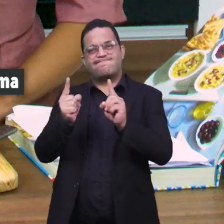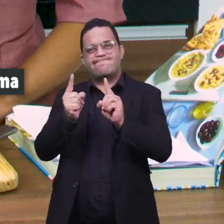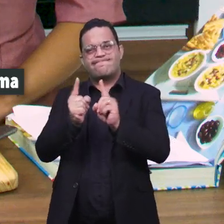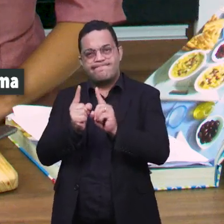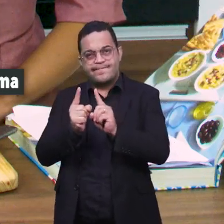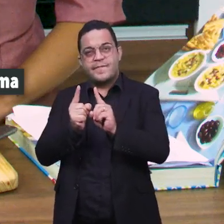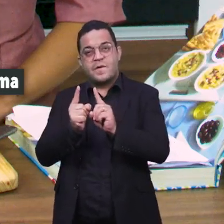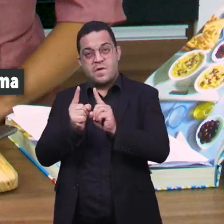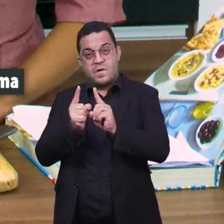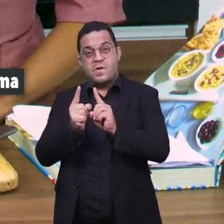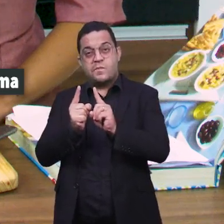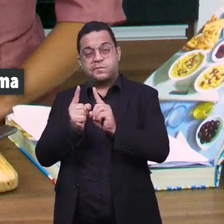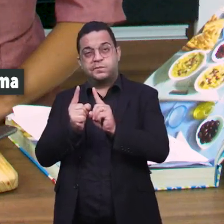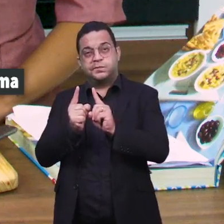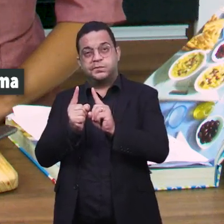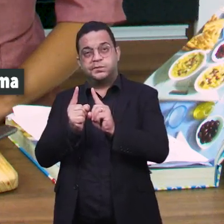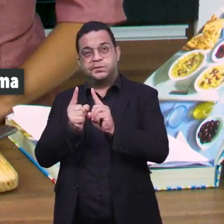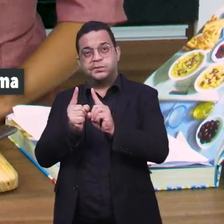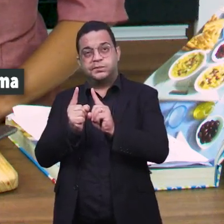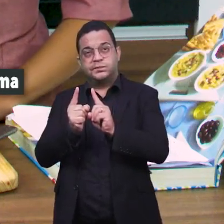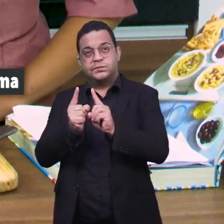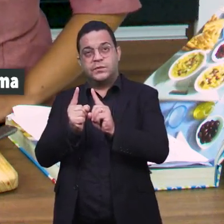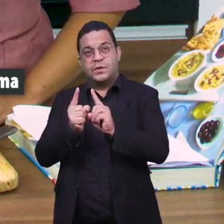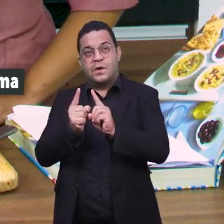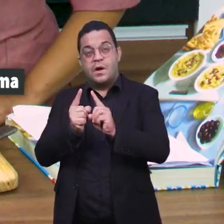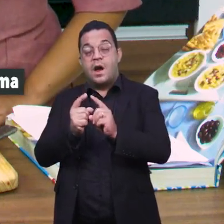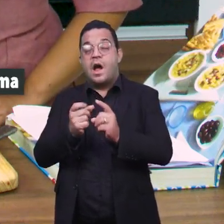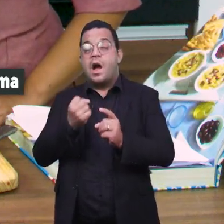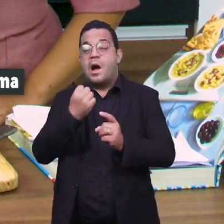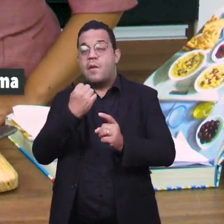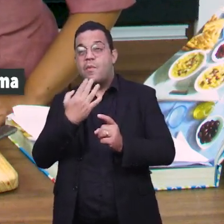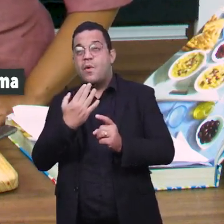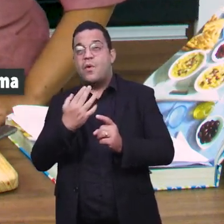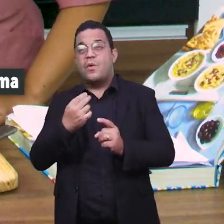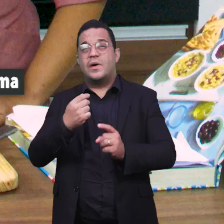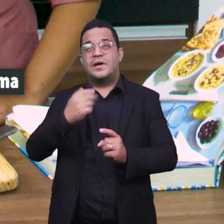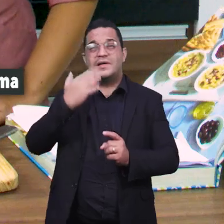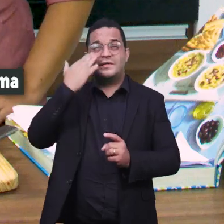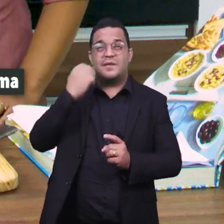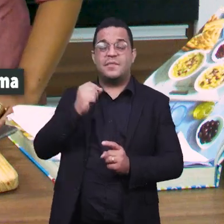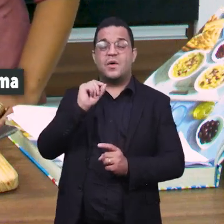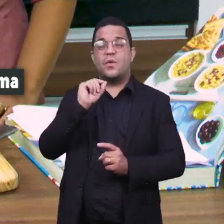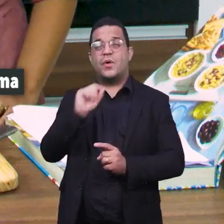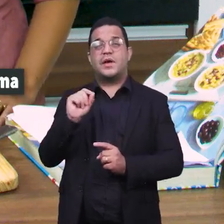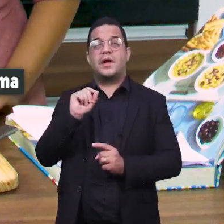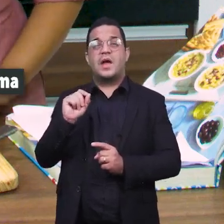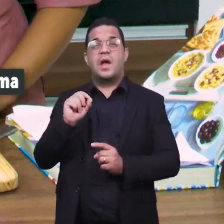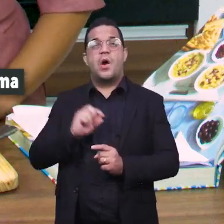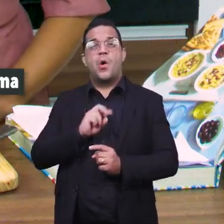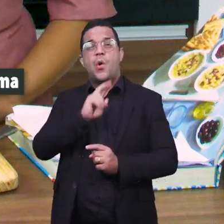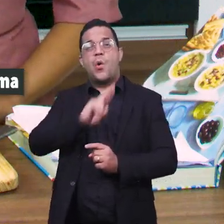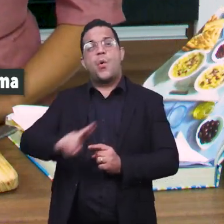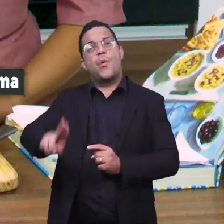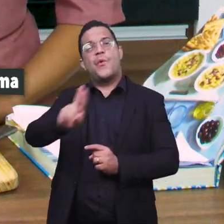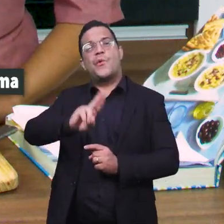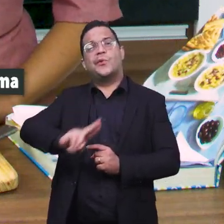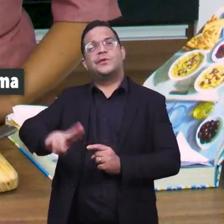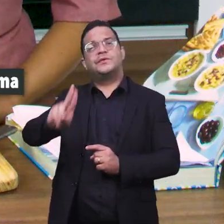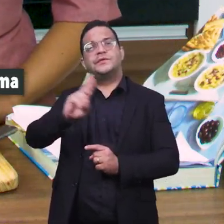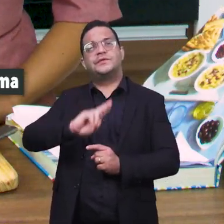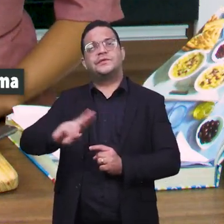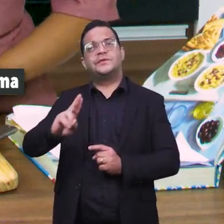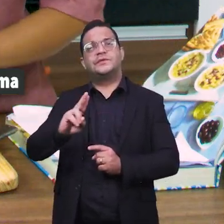seu corte, tanta precisão, é bom a gente usar mais para, às